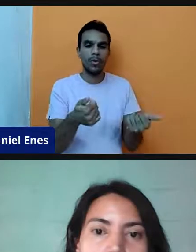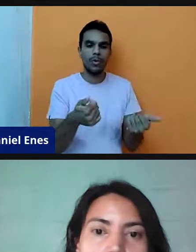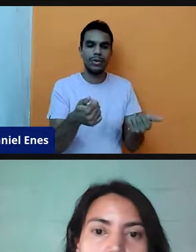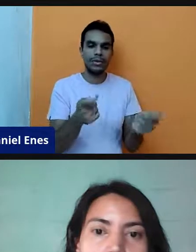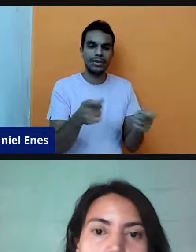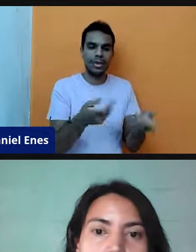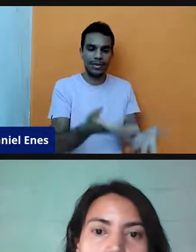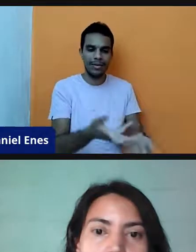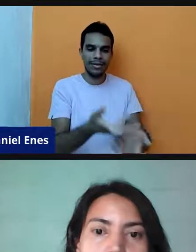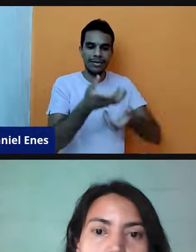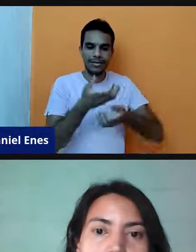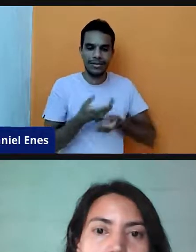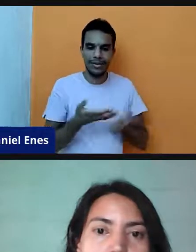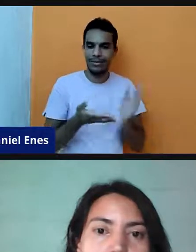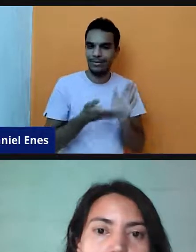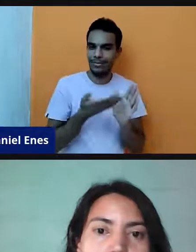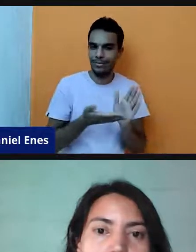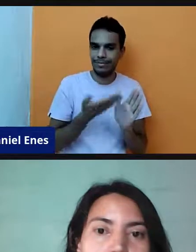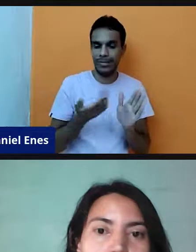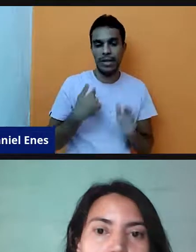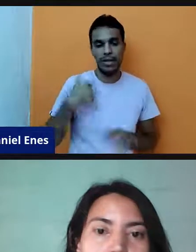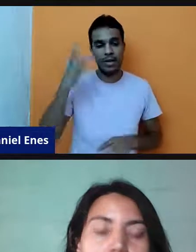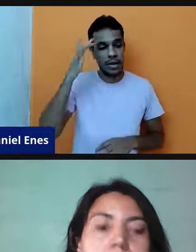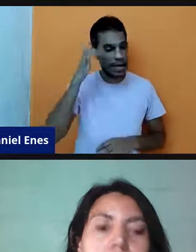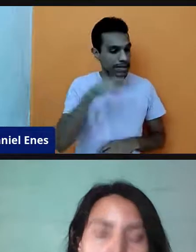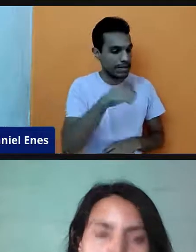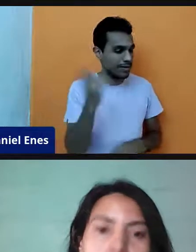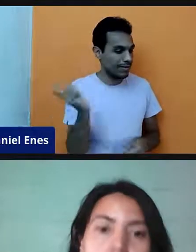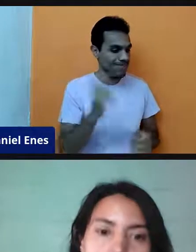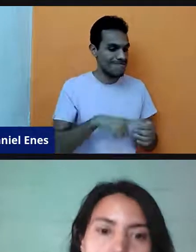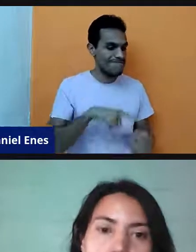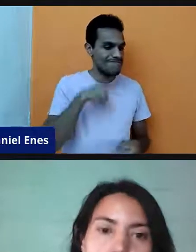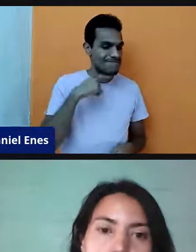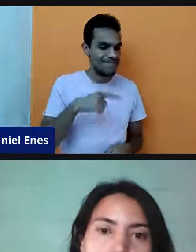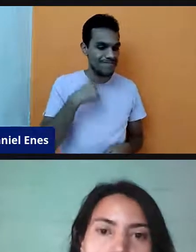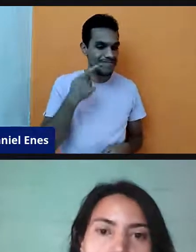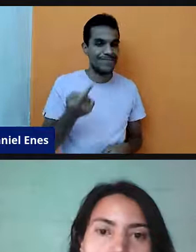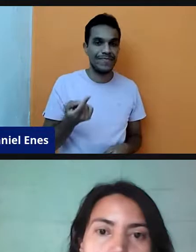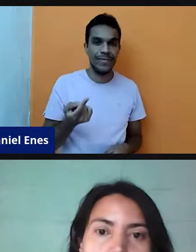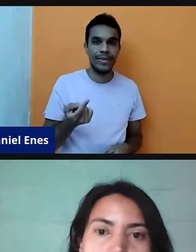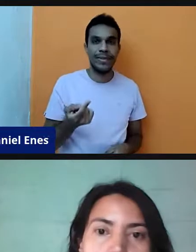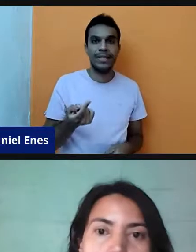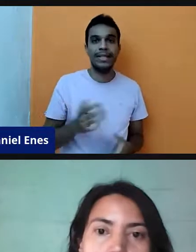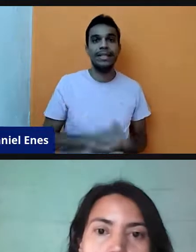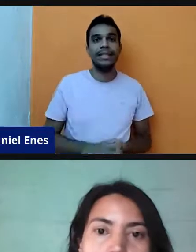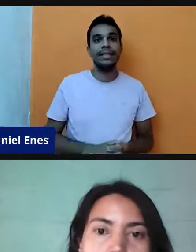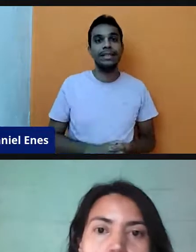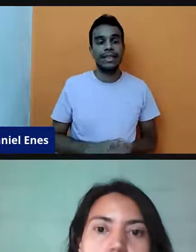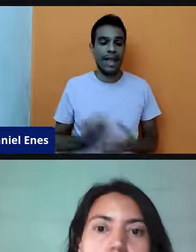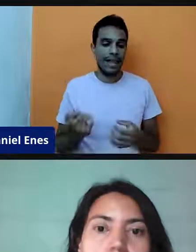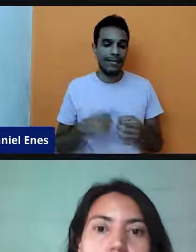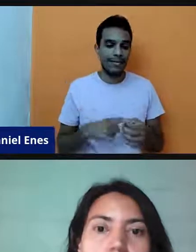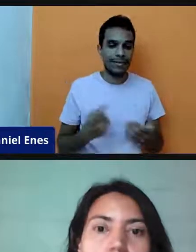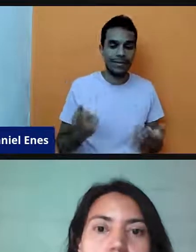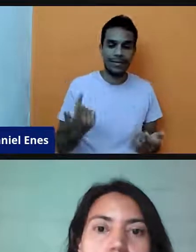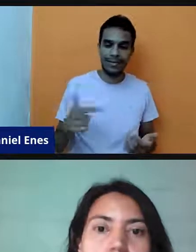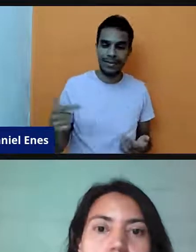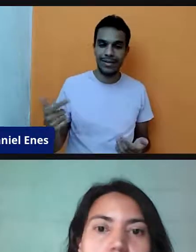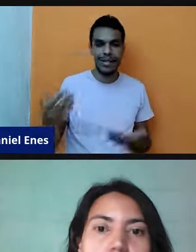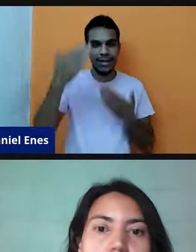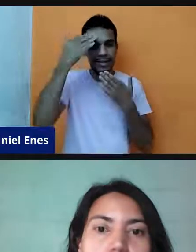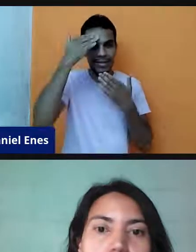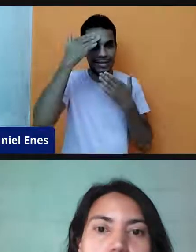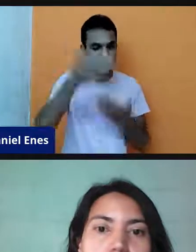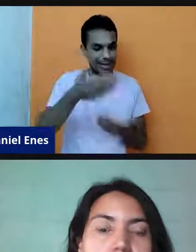para receberem as revistas. Eu acho que a Geni não vai conseguir voltar, porque a gente não está recebendo ela aqui de volta. Eu vou agradecer muito